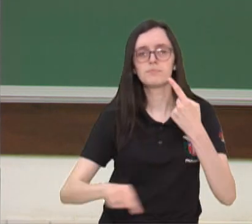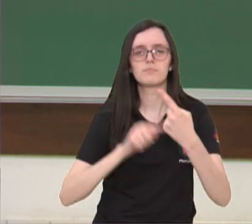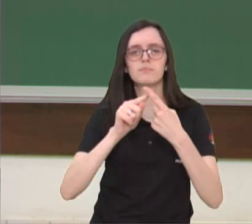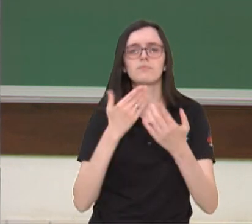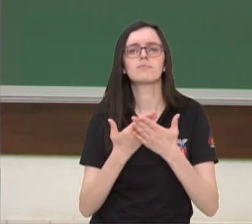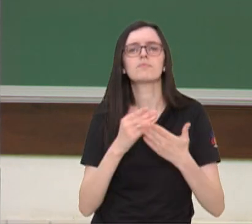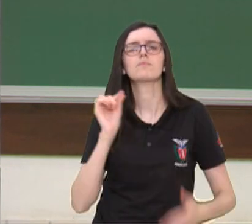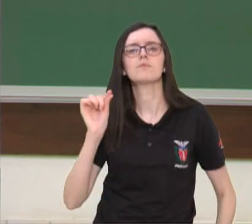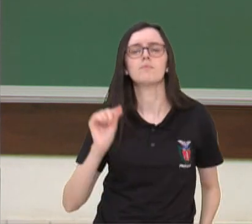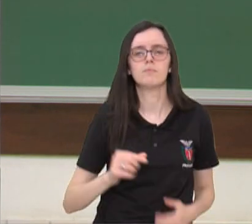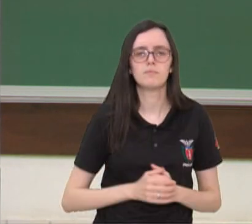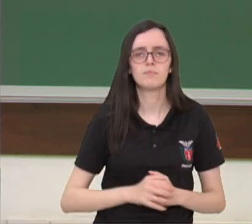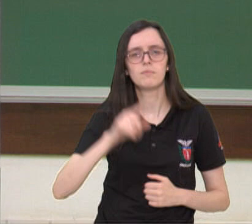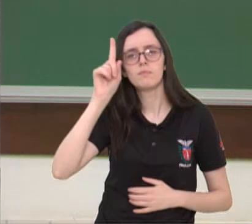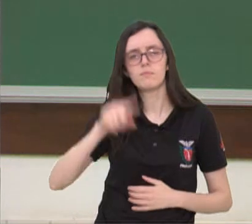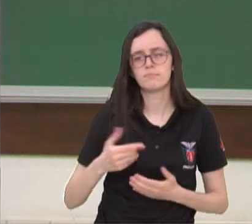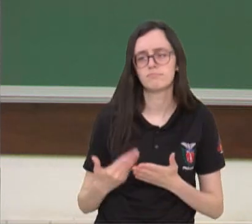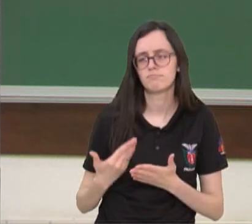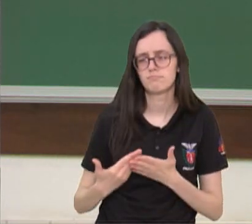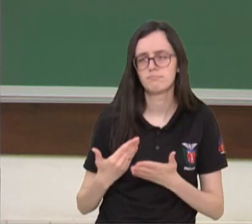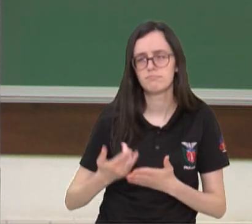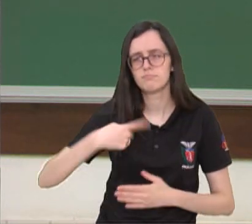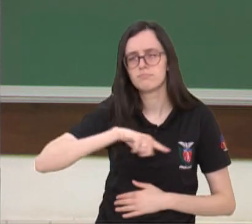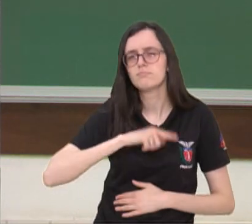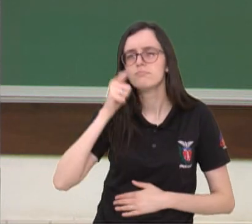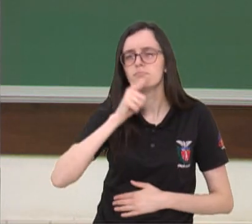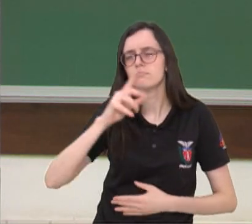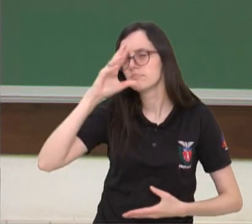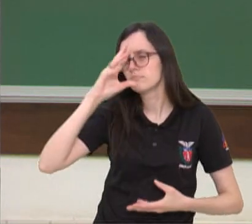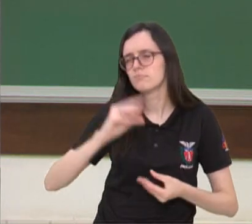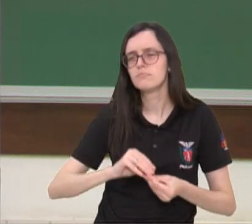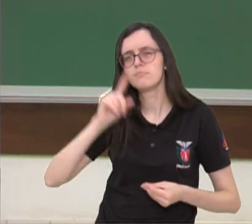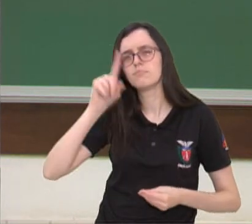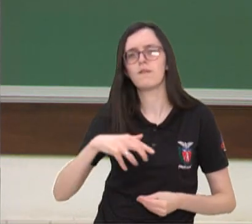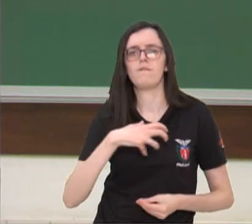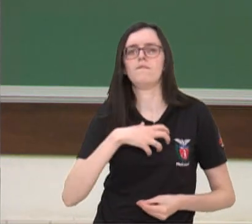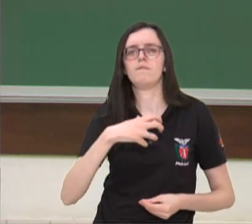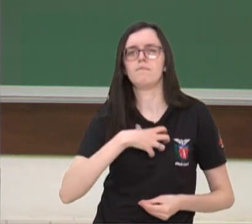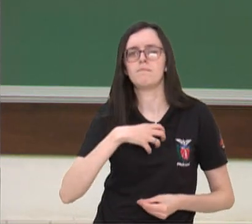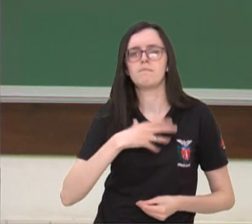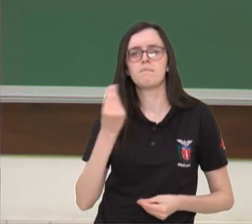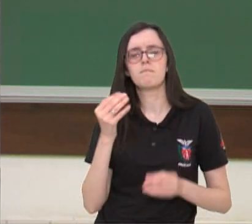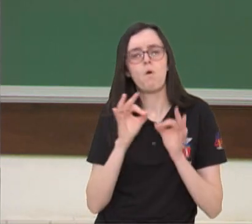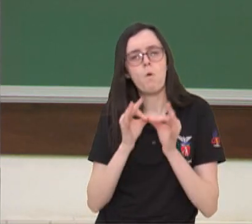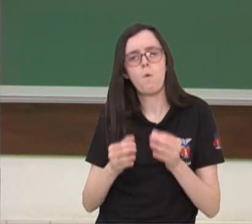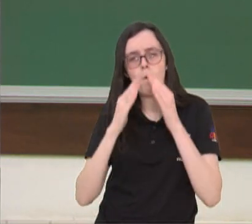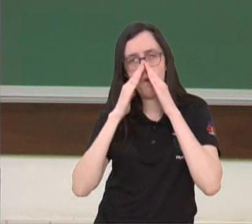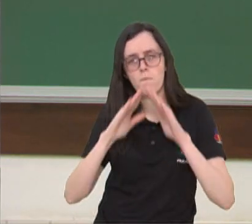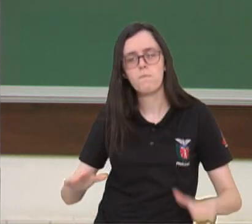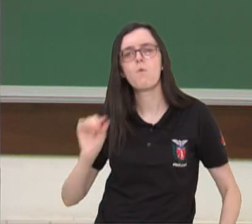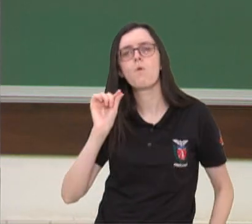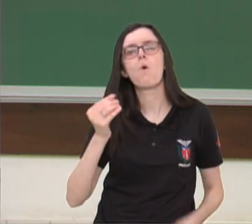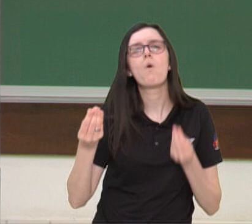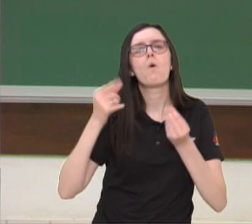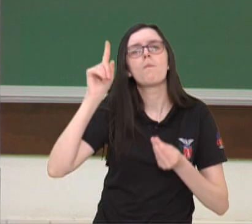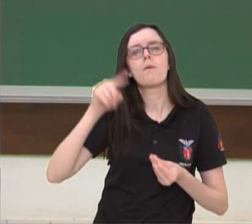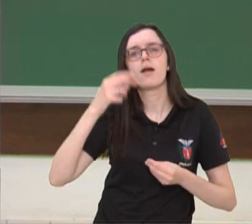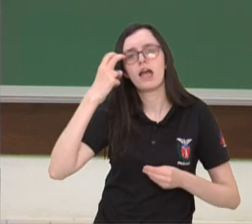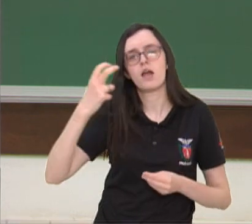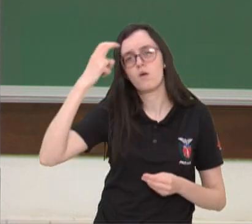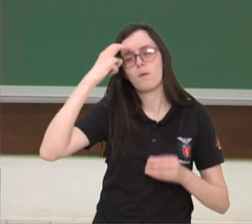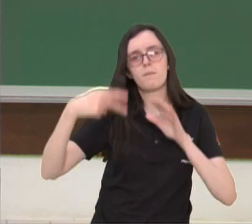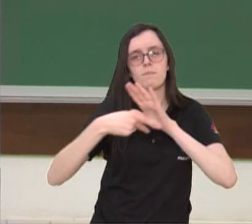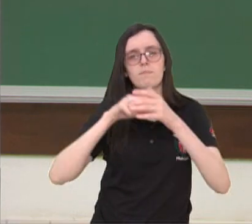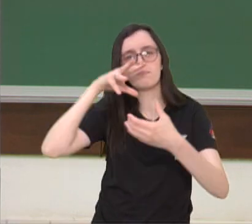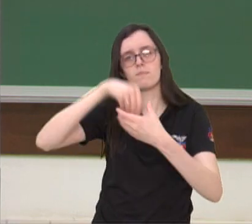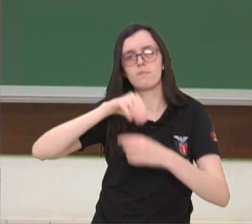da nossa aula de hoje foi estudarmos, compreender de maneira muito humilde, volto a dizer, como que foi a cultura